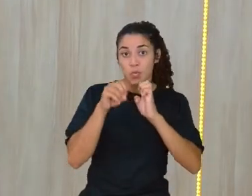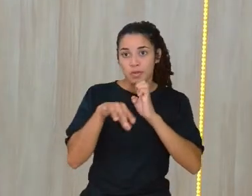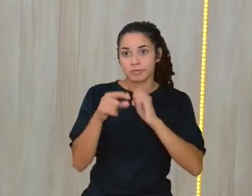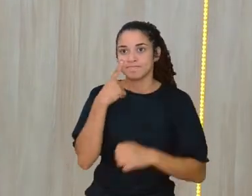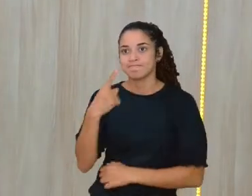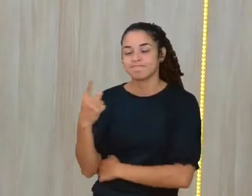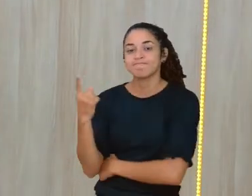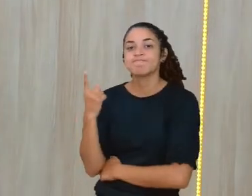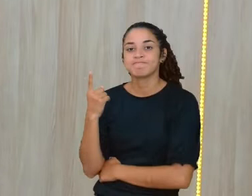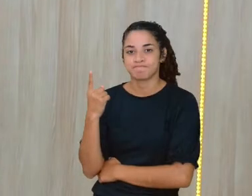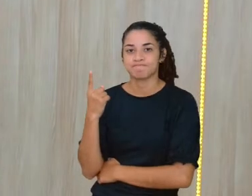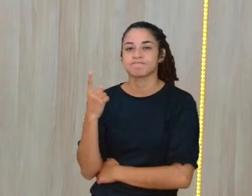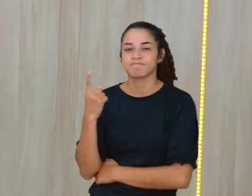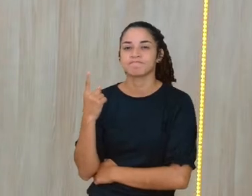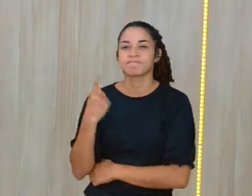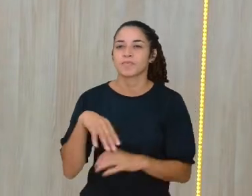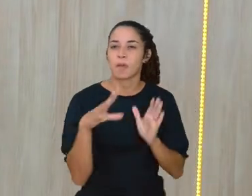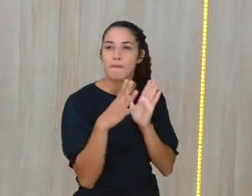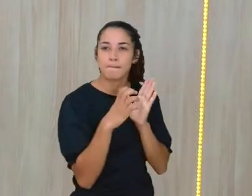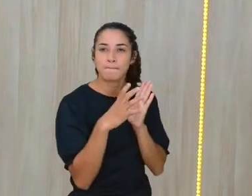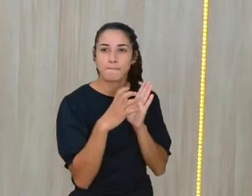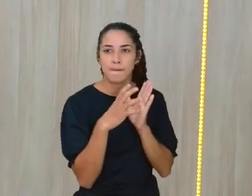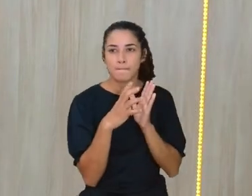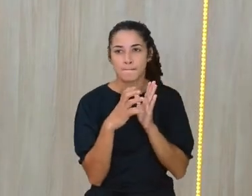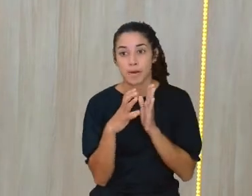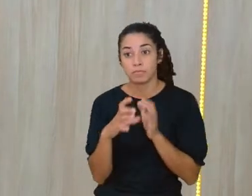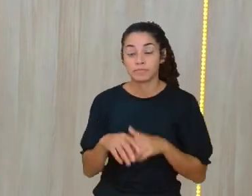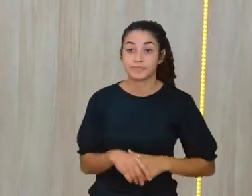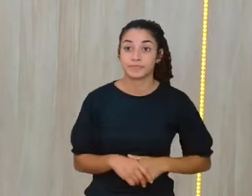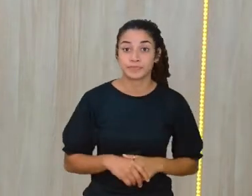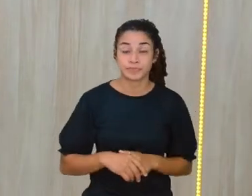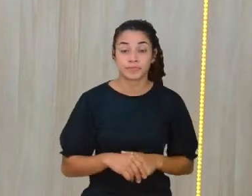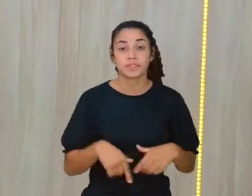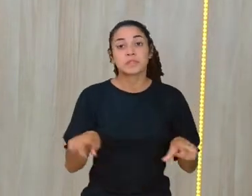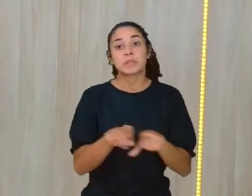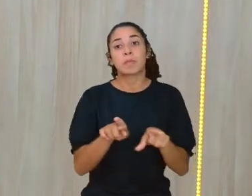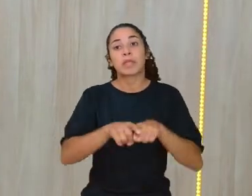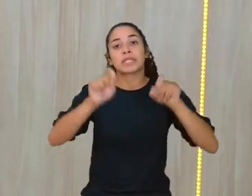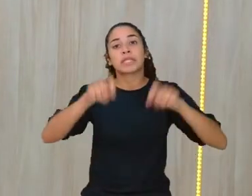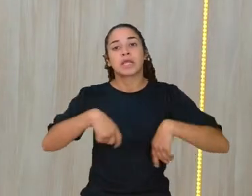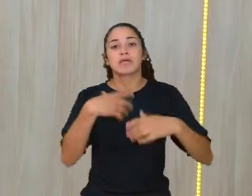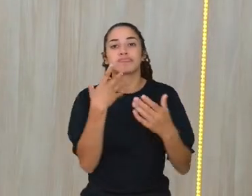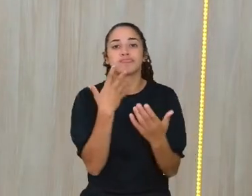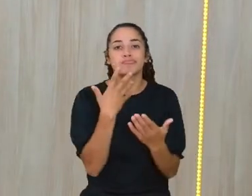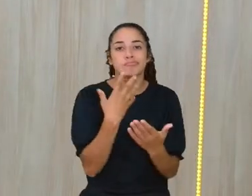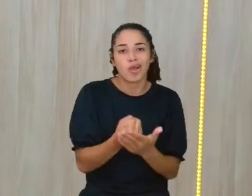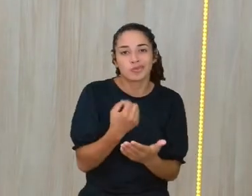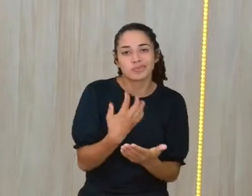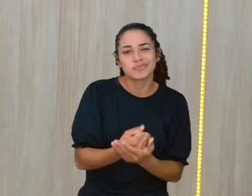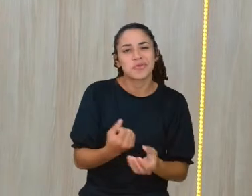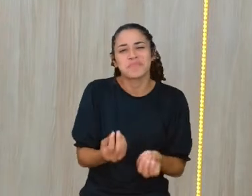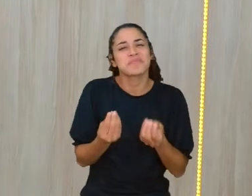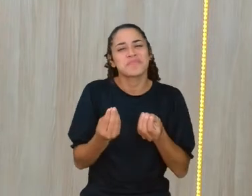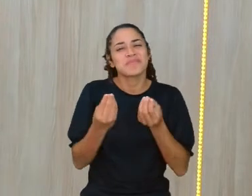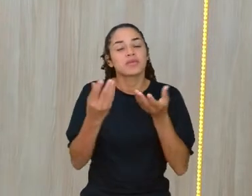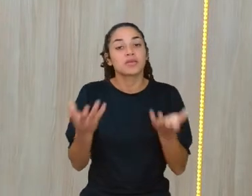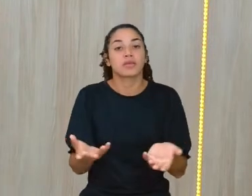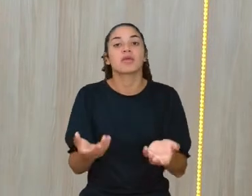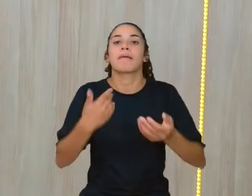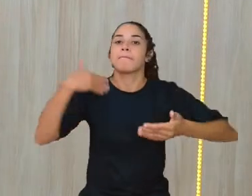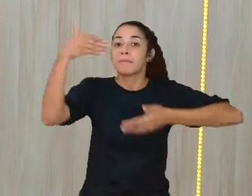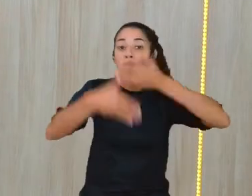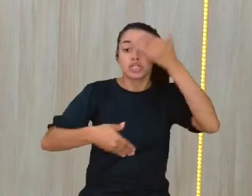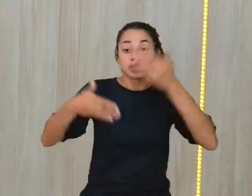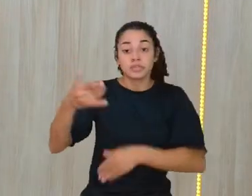colocar isso, QR Code aqui, e vocês podem baixar. Para quê? Para participar